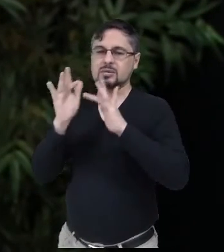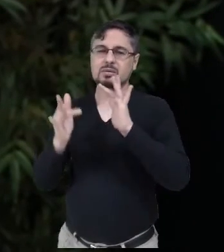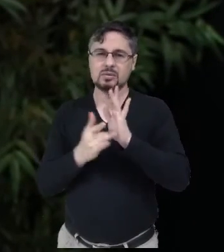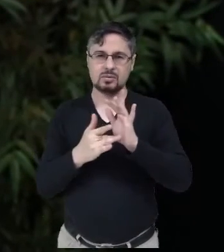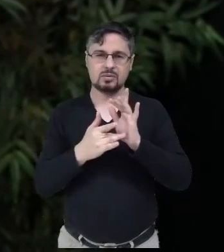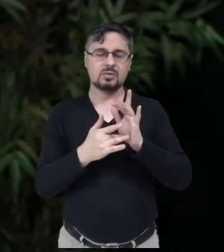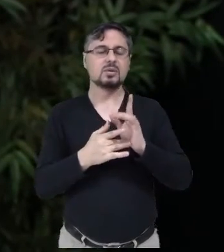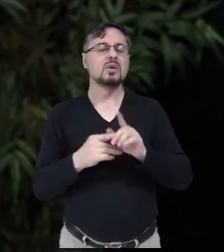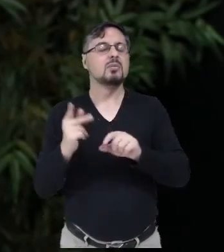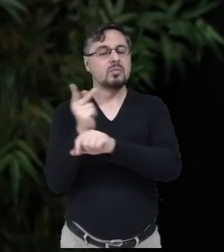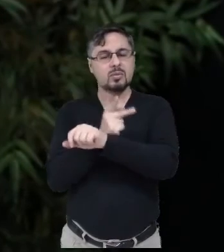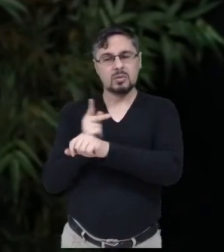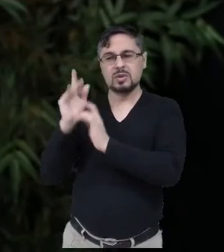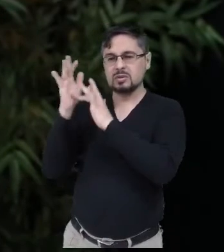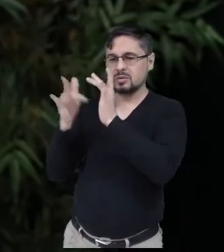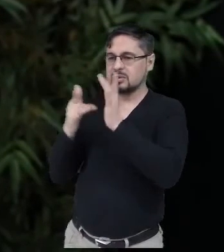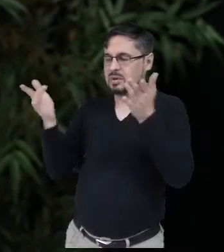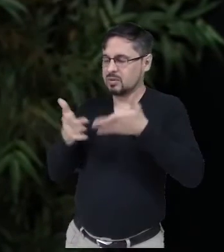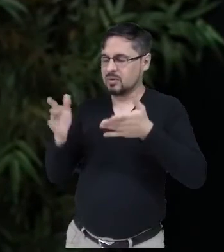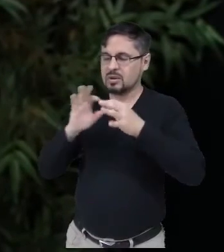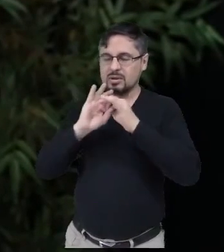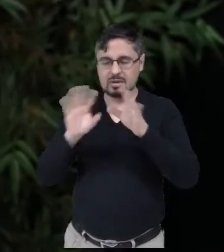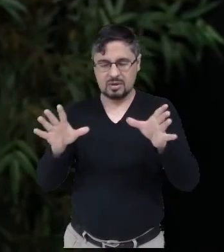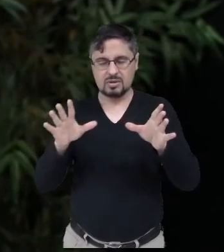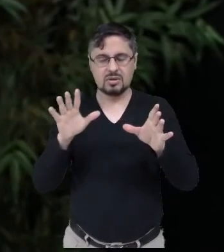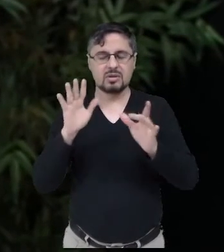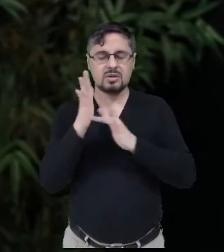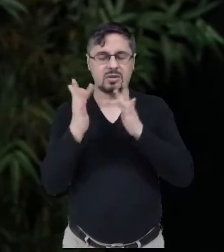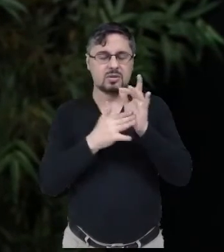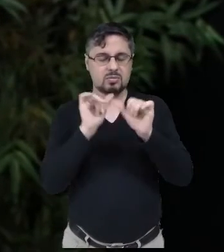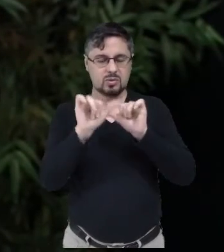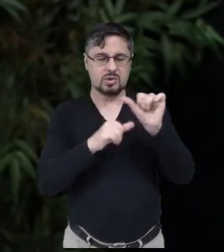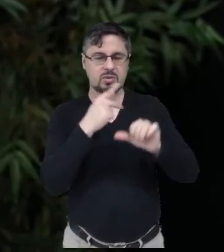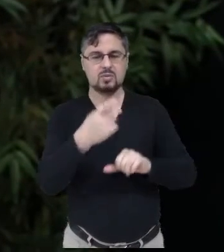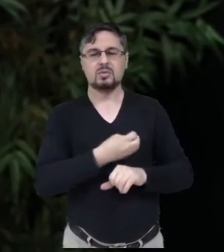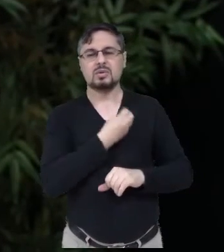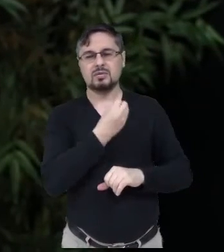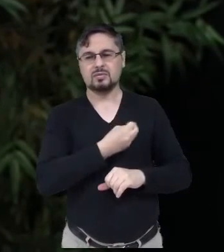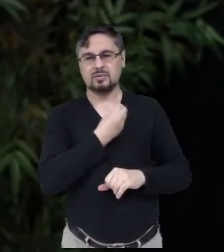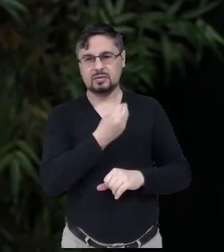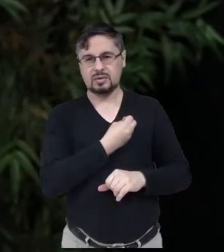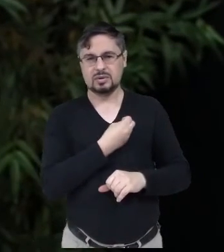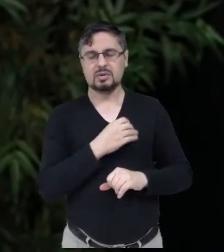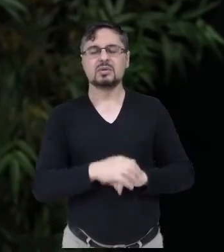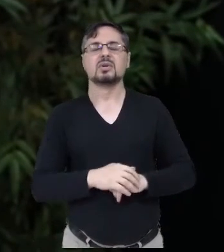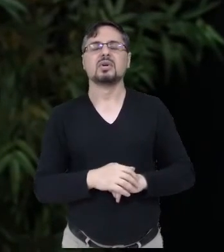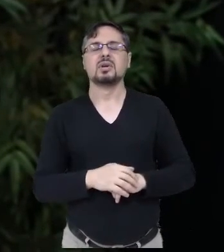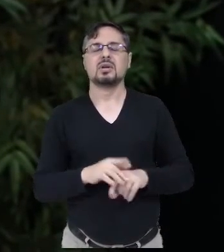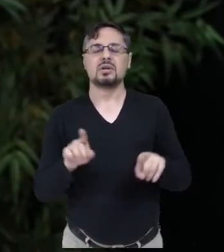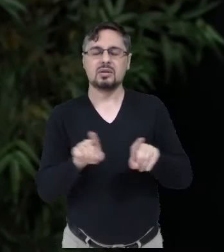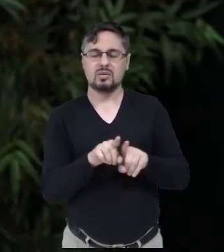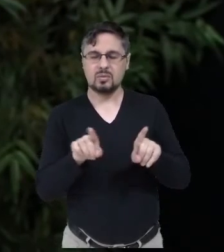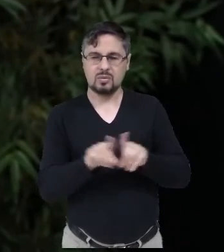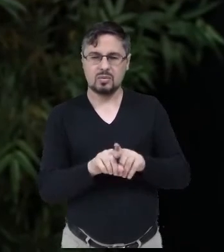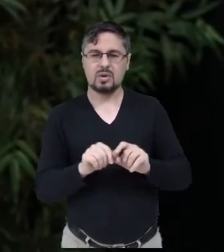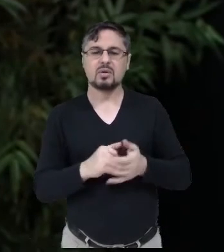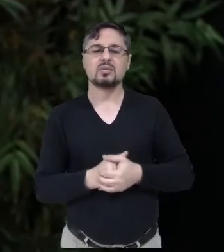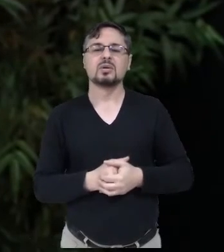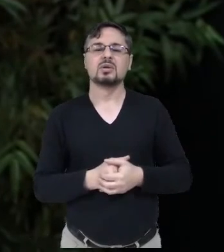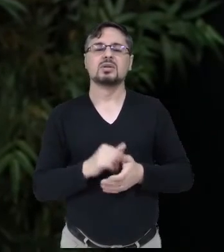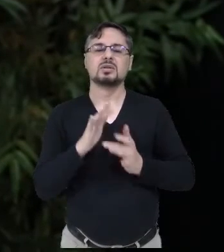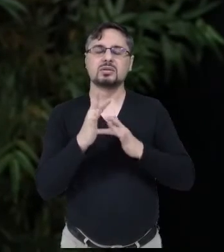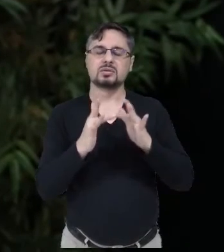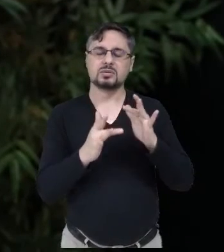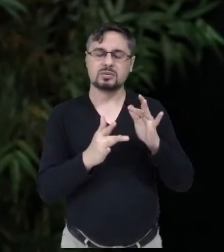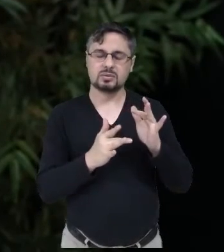agora. E deixe ele mudar a sua história, deixe ele mudar a história da sua vida. Assim como a vida desse leproso, da história